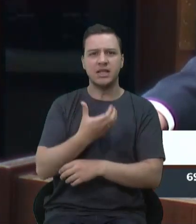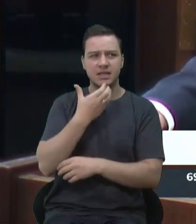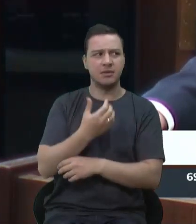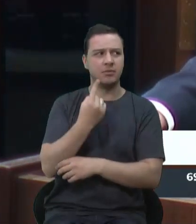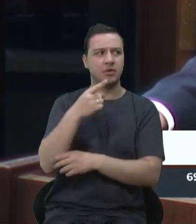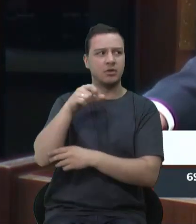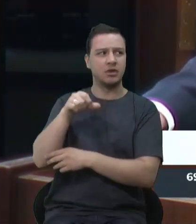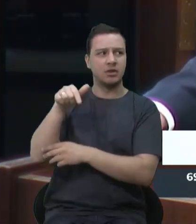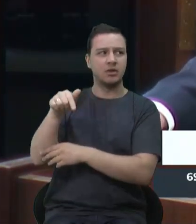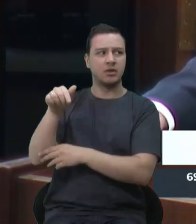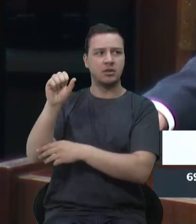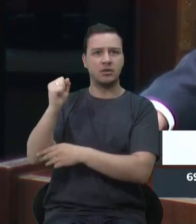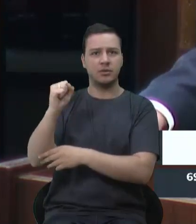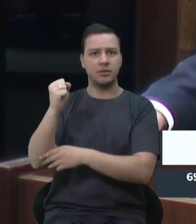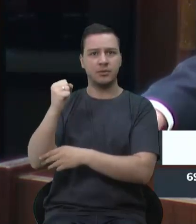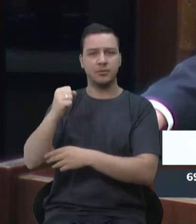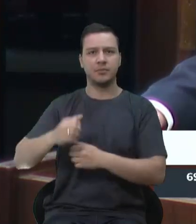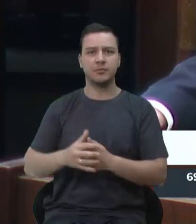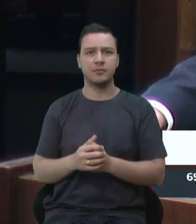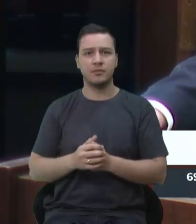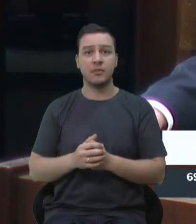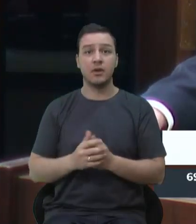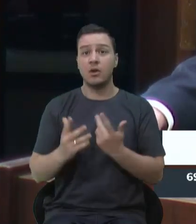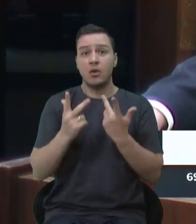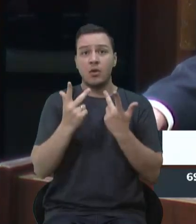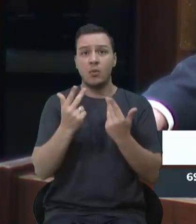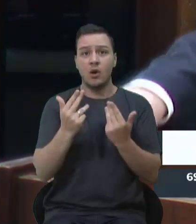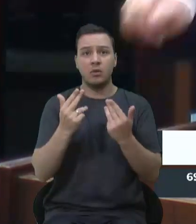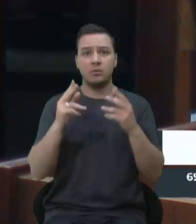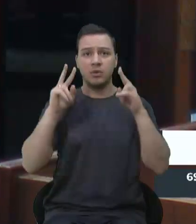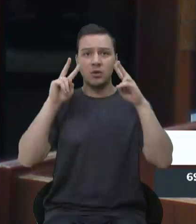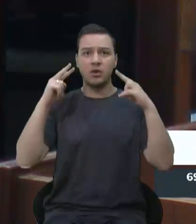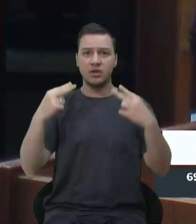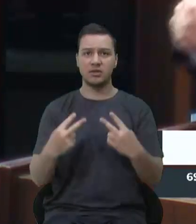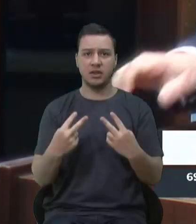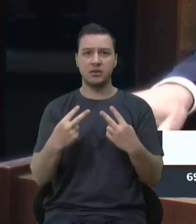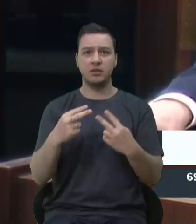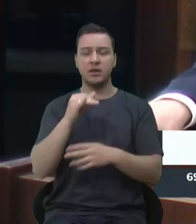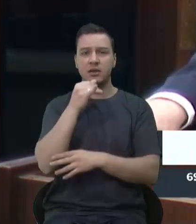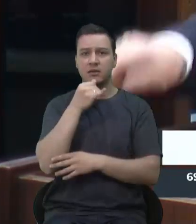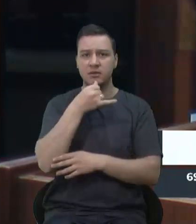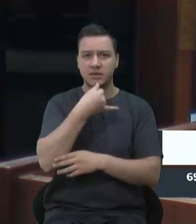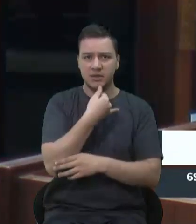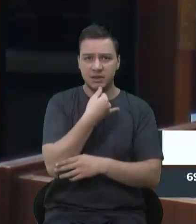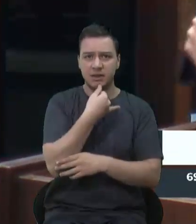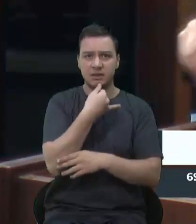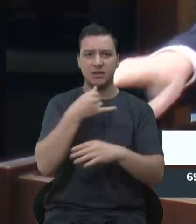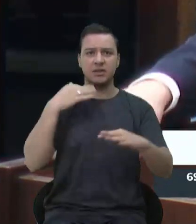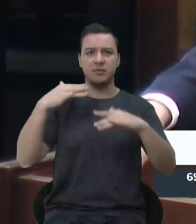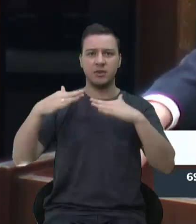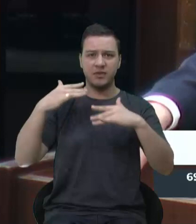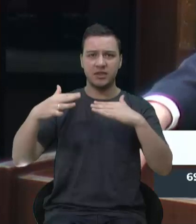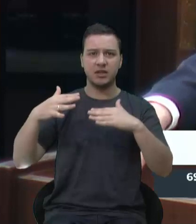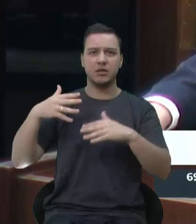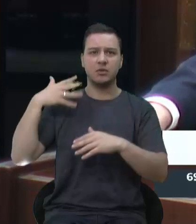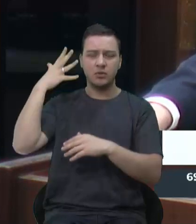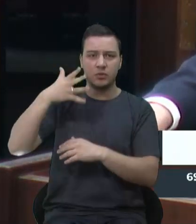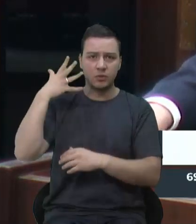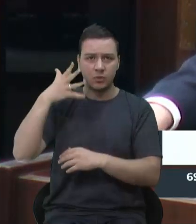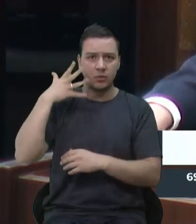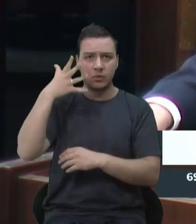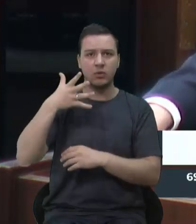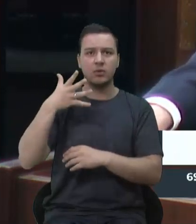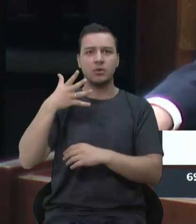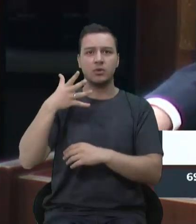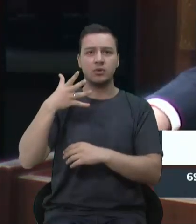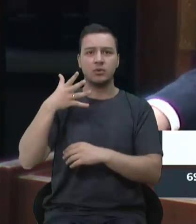1968, mesmo reconhecendo a infelicidade da manifestação, do discurso e das